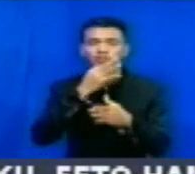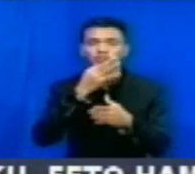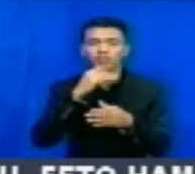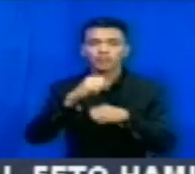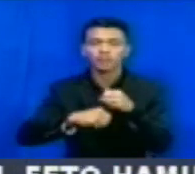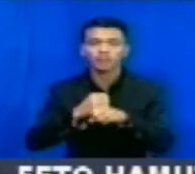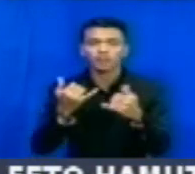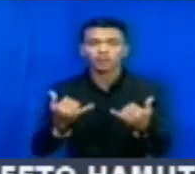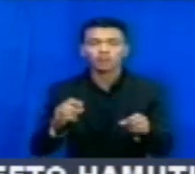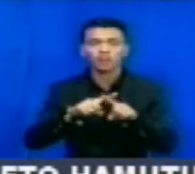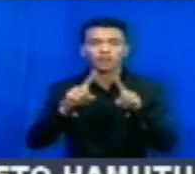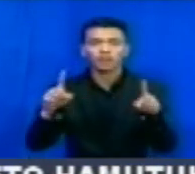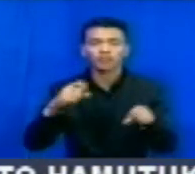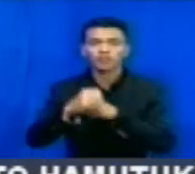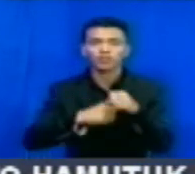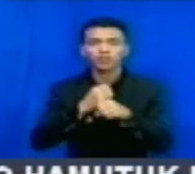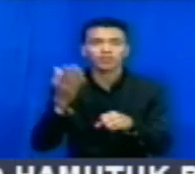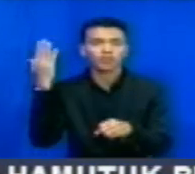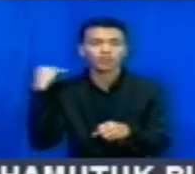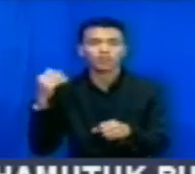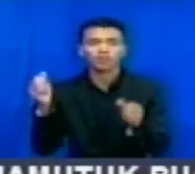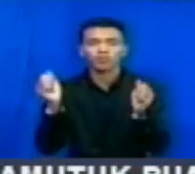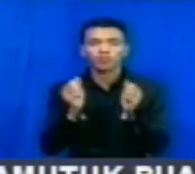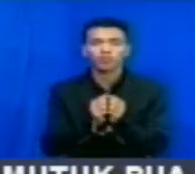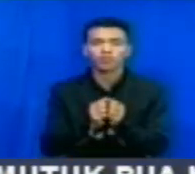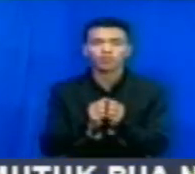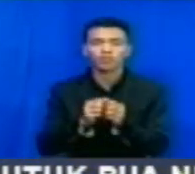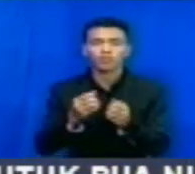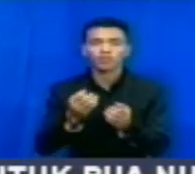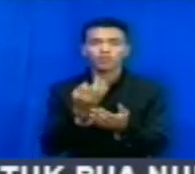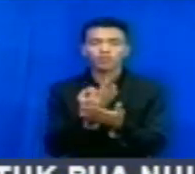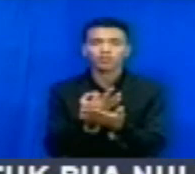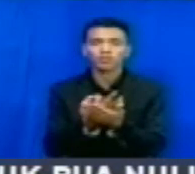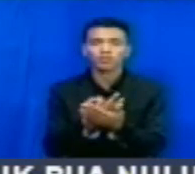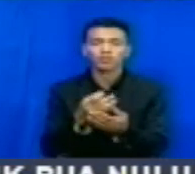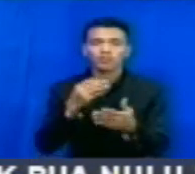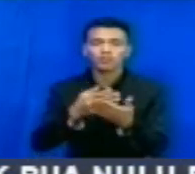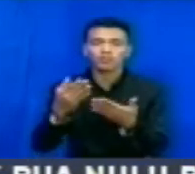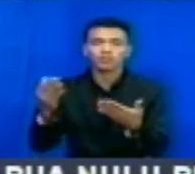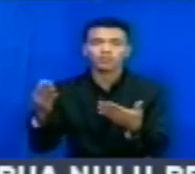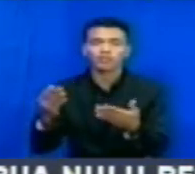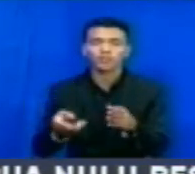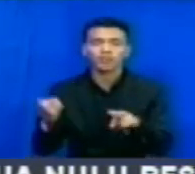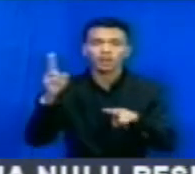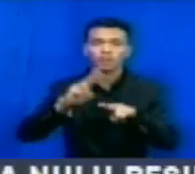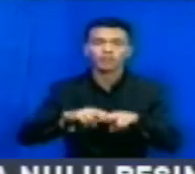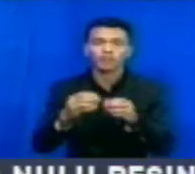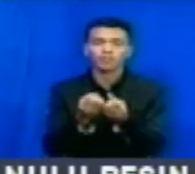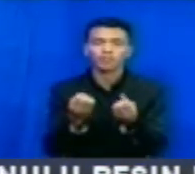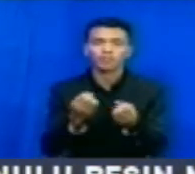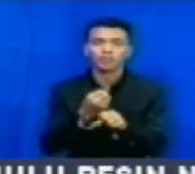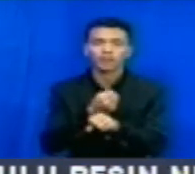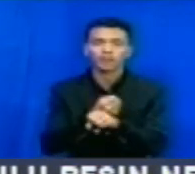ne, lahanesan ho tinang kotuk. Relaciona ho presu sasan básicas, nebe sa e makaas.